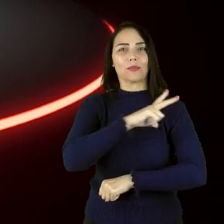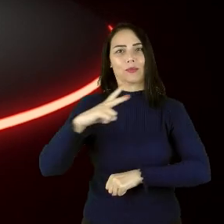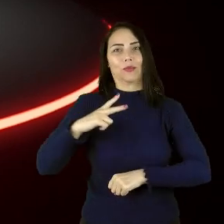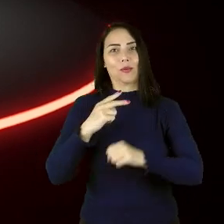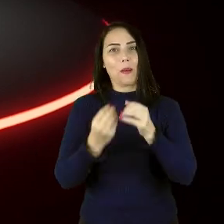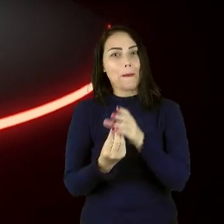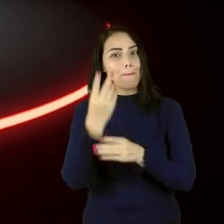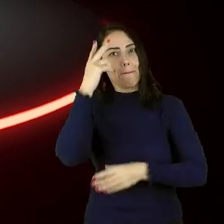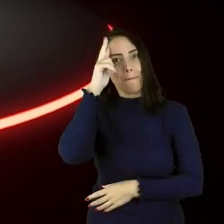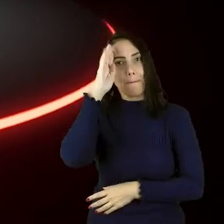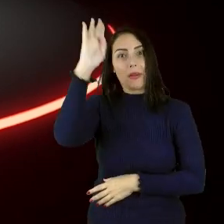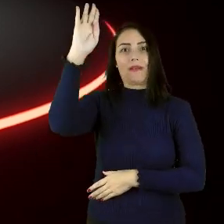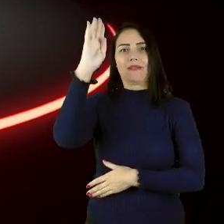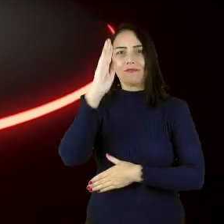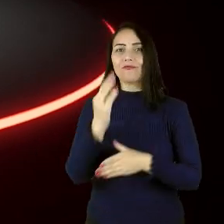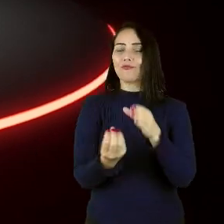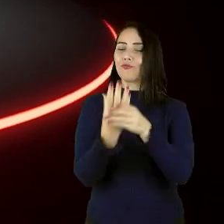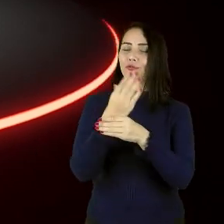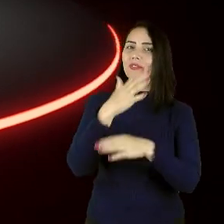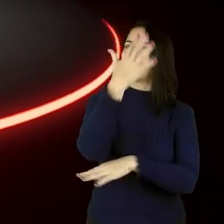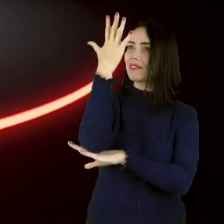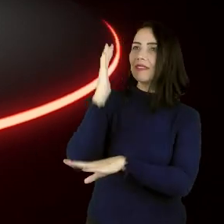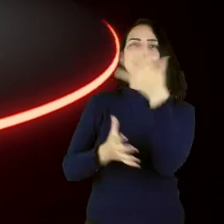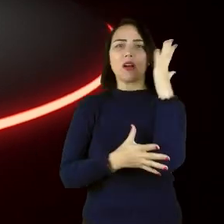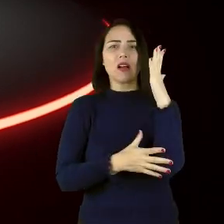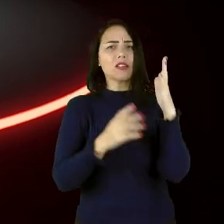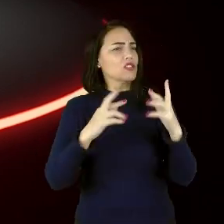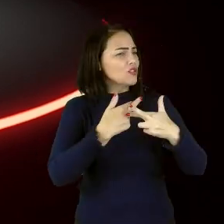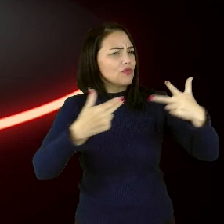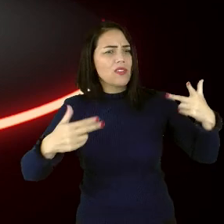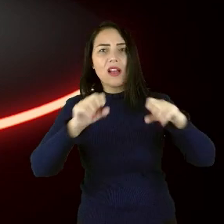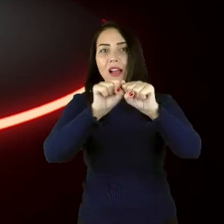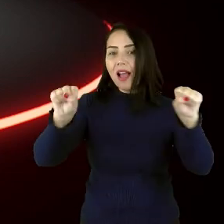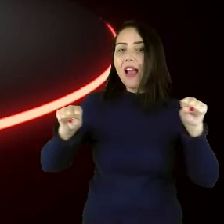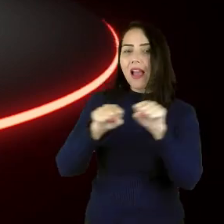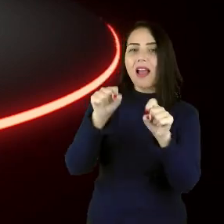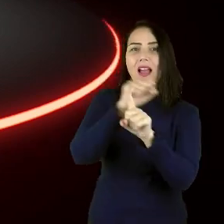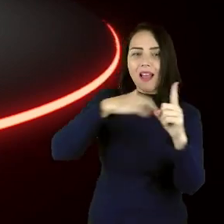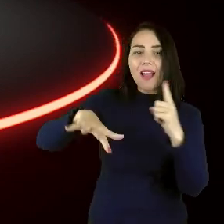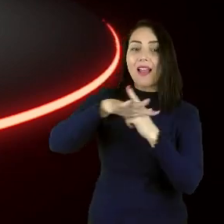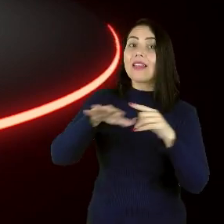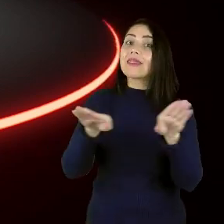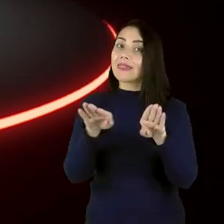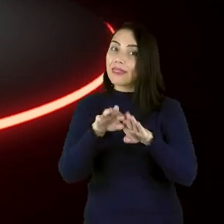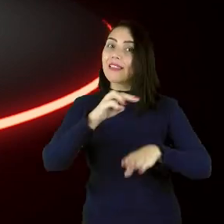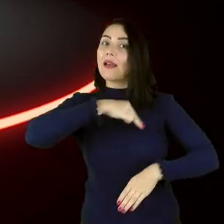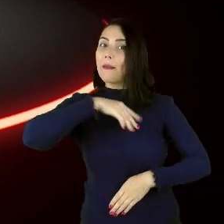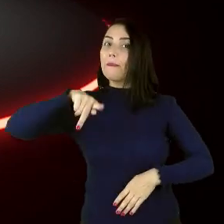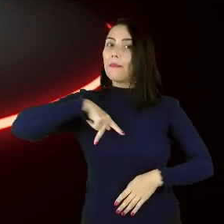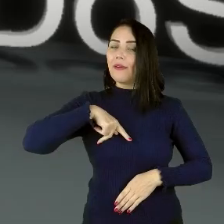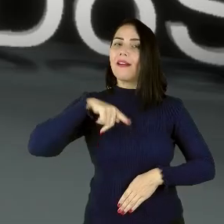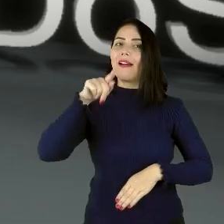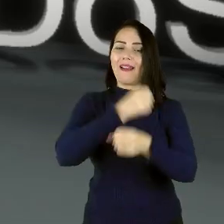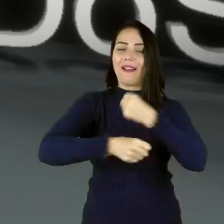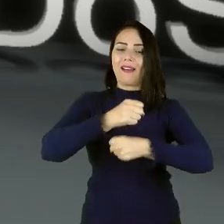da Fundação do Meio Ambiente, diversos setores da sociedade, inclusive do Ministério Público, em 2019 foi inaugurada a